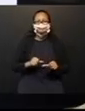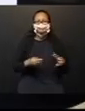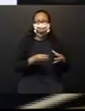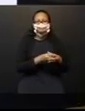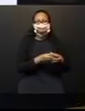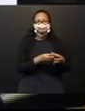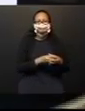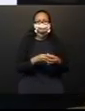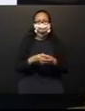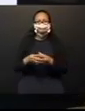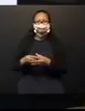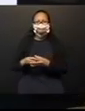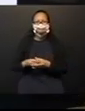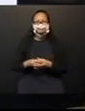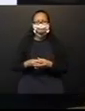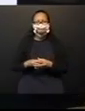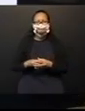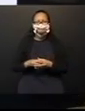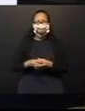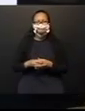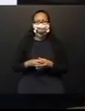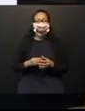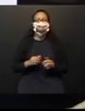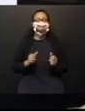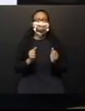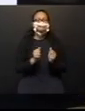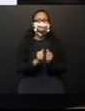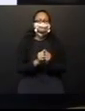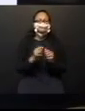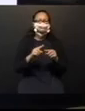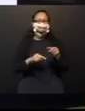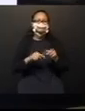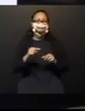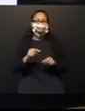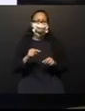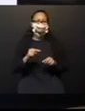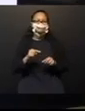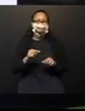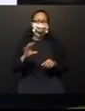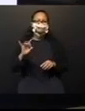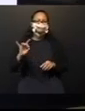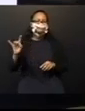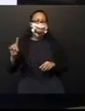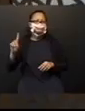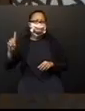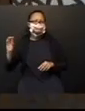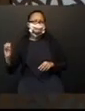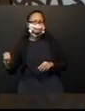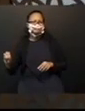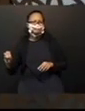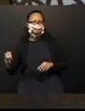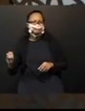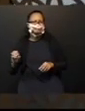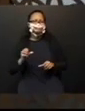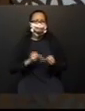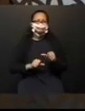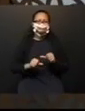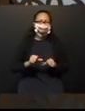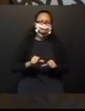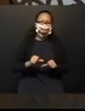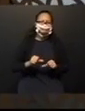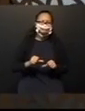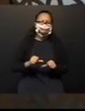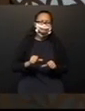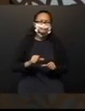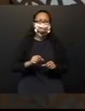agrupando, eu fui juntando o meu material. A cada 10, eu juntava pela outra ordem. A cada 10, eu juntava pela